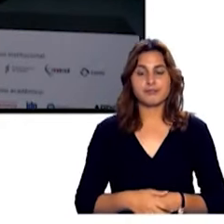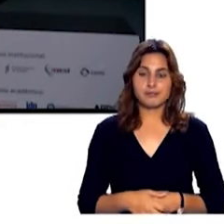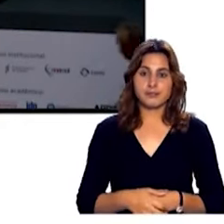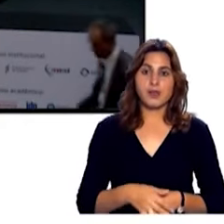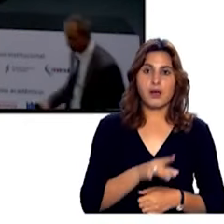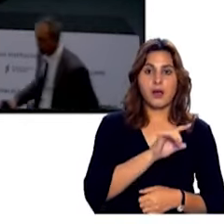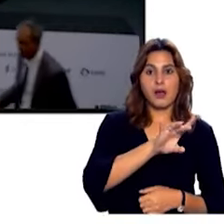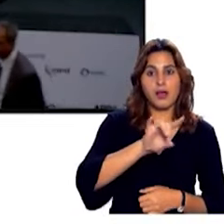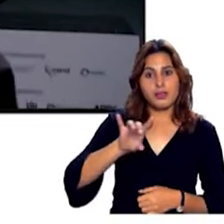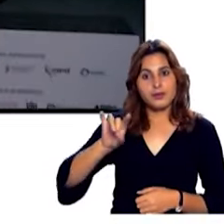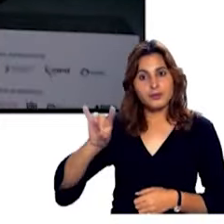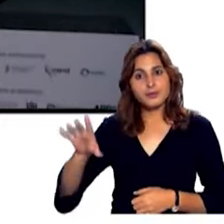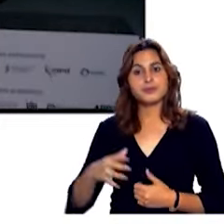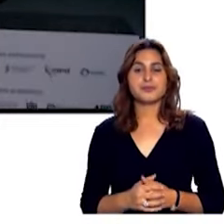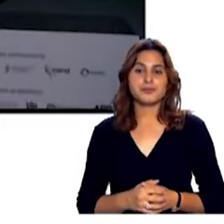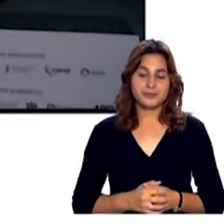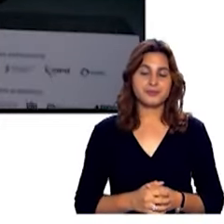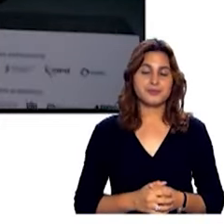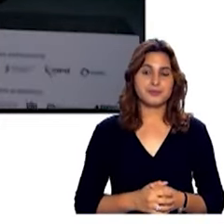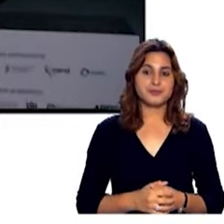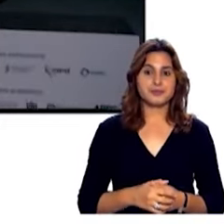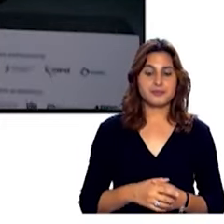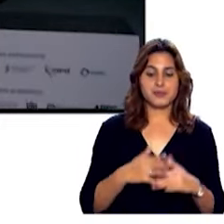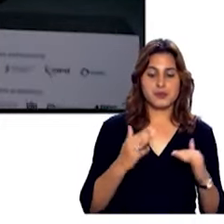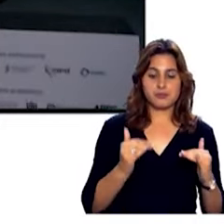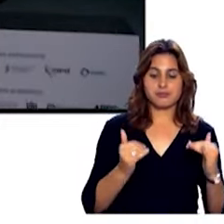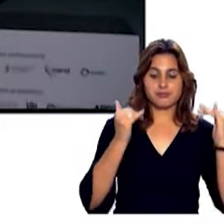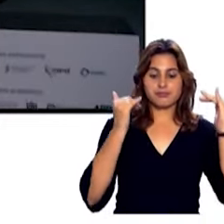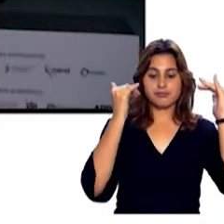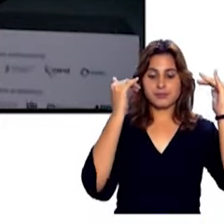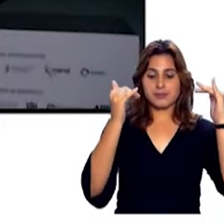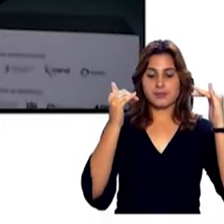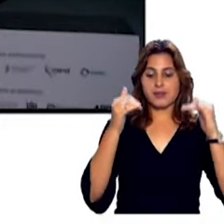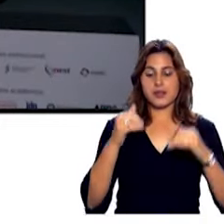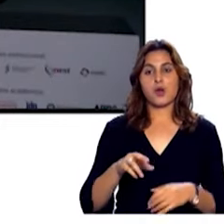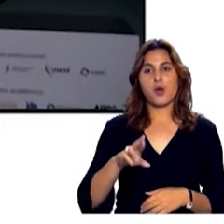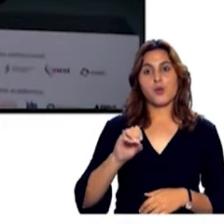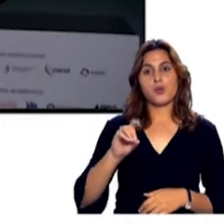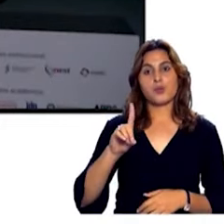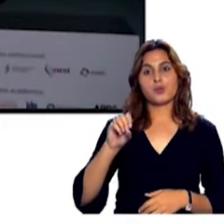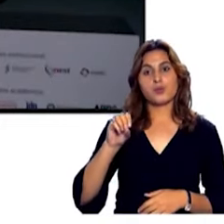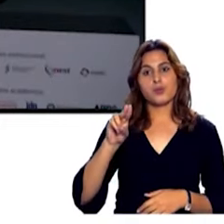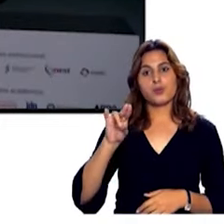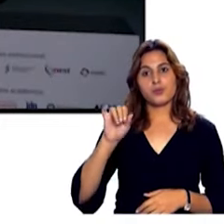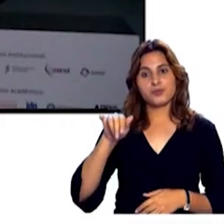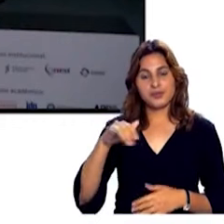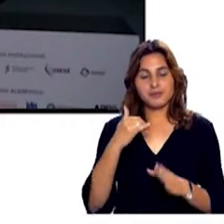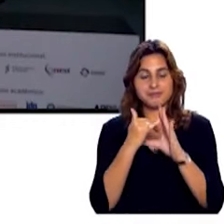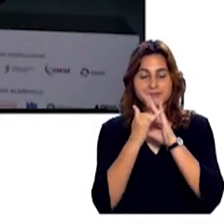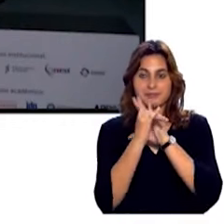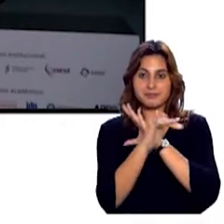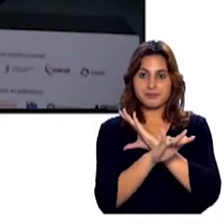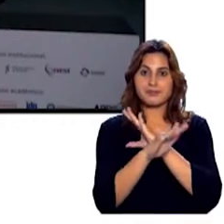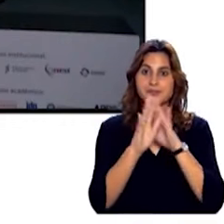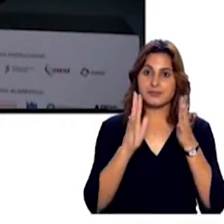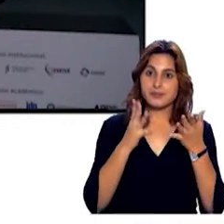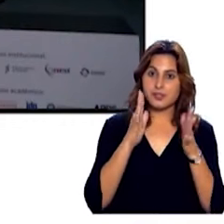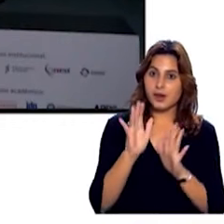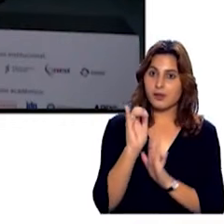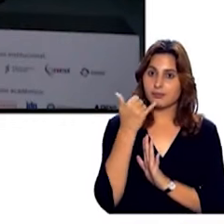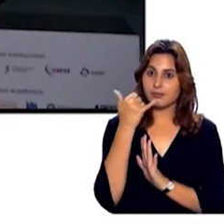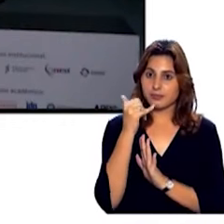sensibilizar à presença de vossa excelência professora Teresa rodv que já encaminhei para o telefone de vossa